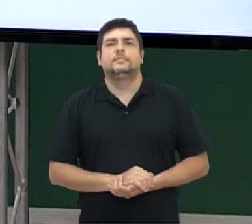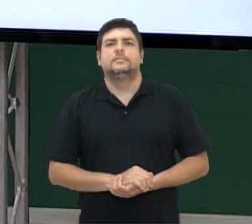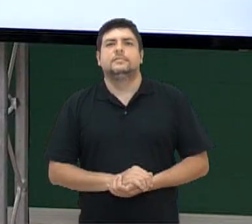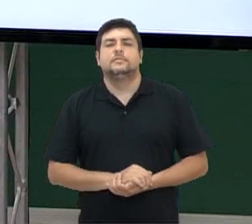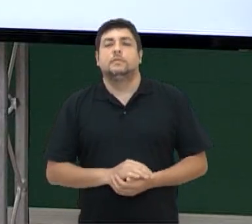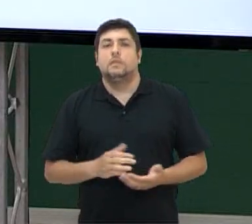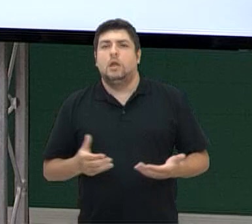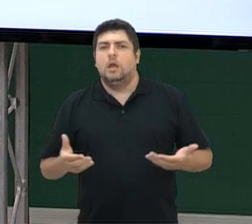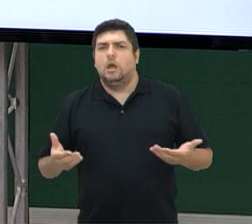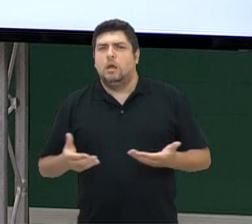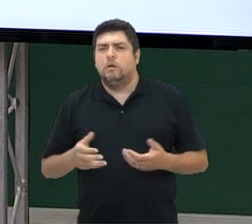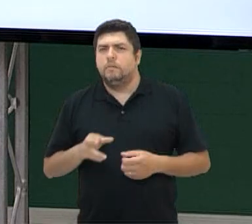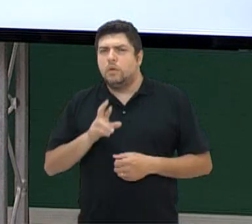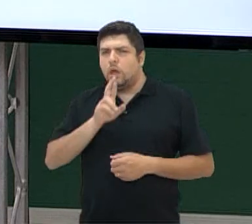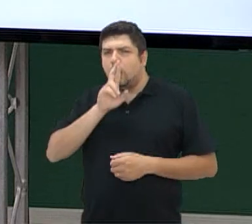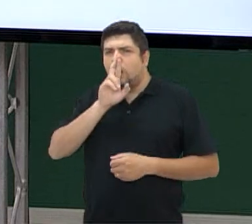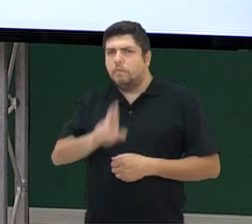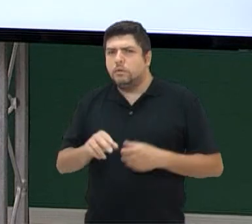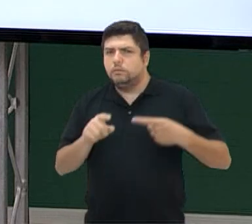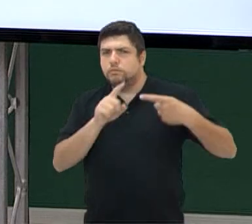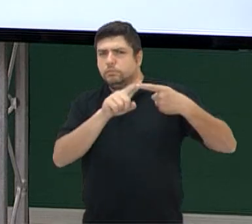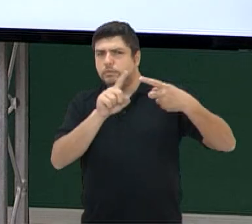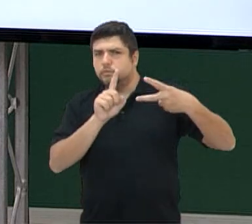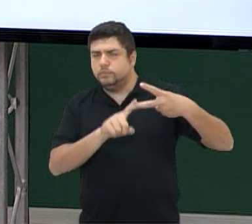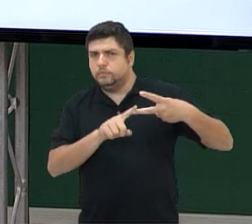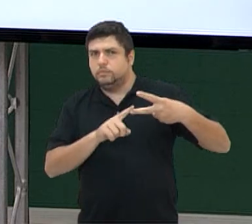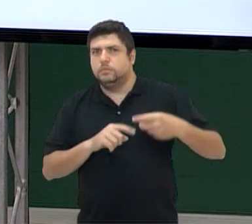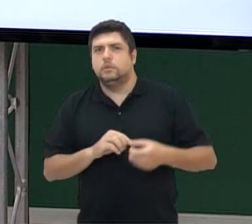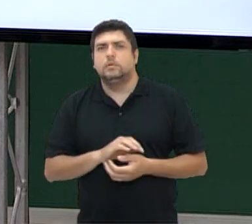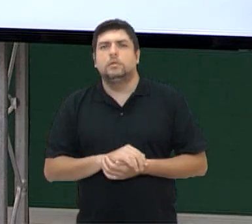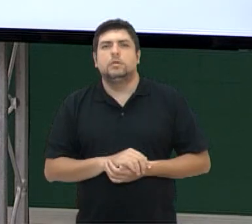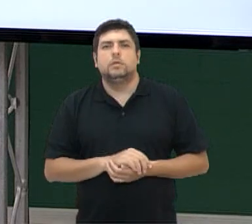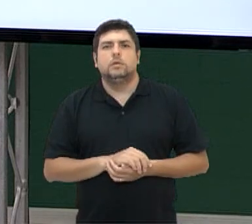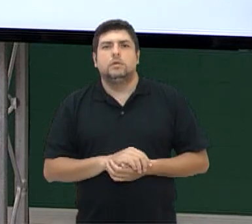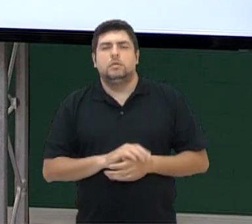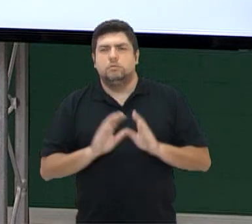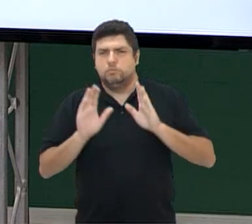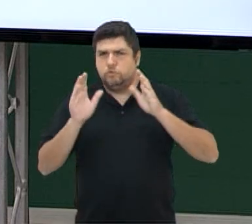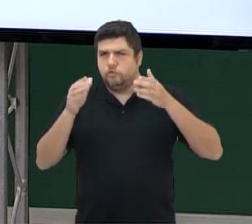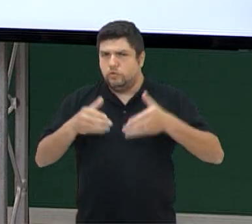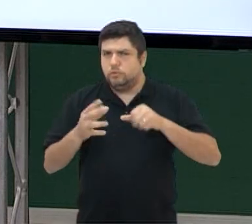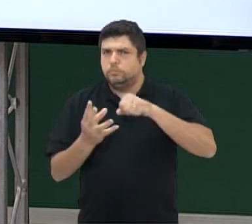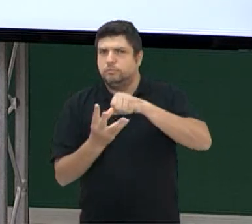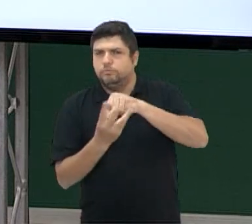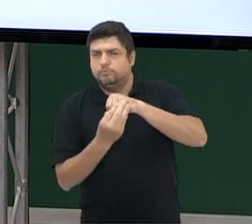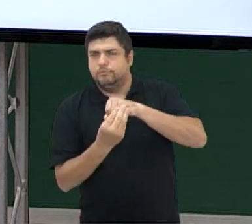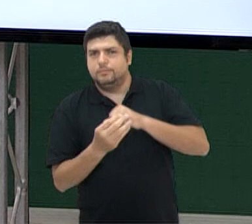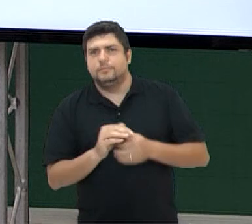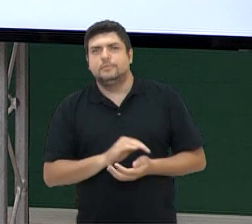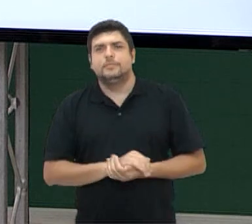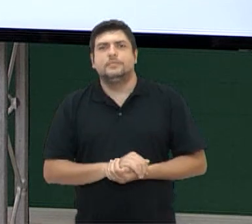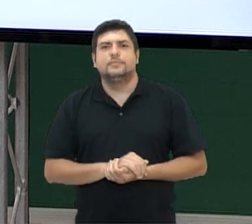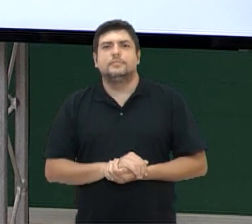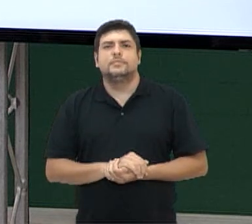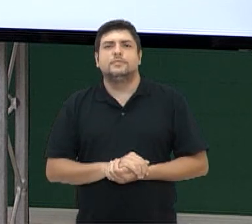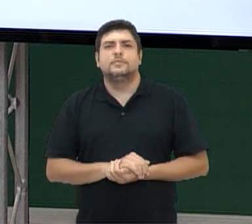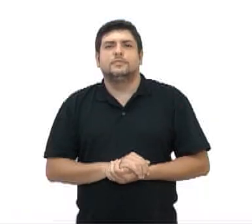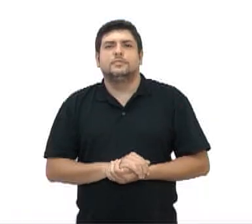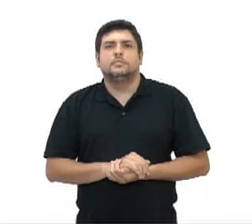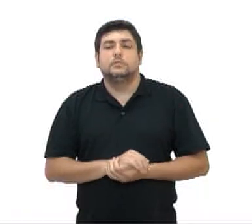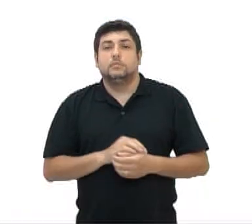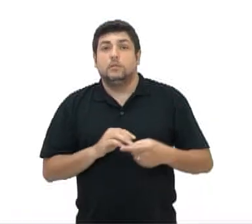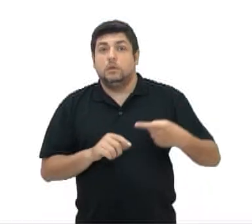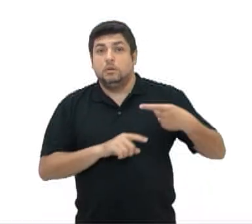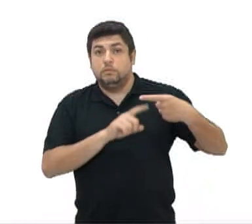responder agora 2 quiz que eu farei junto com vocês, tá? Objetividade e conhecimento. Primeiro,